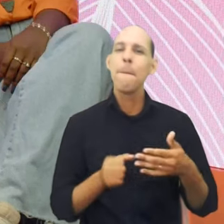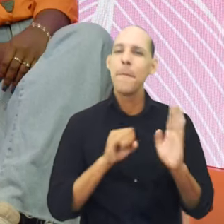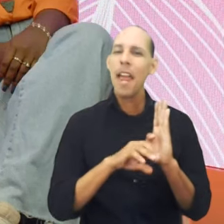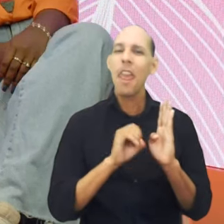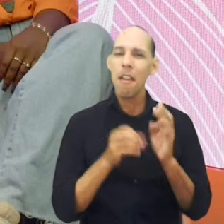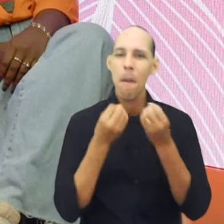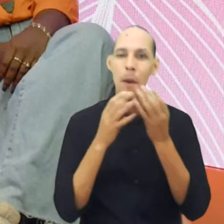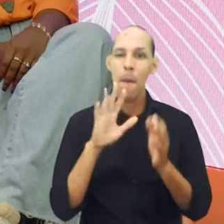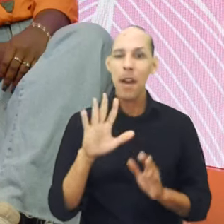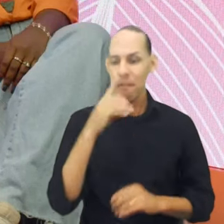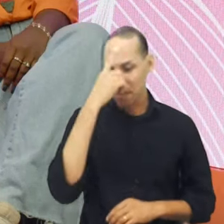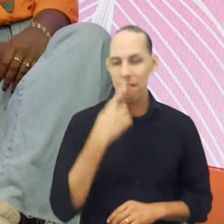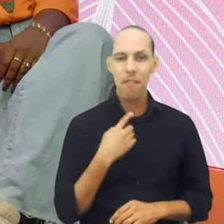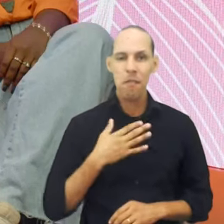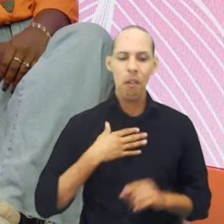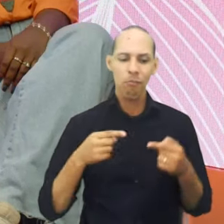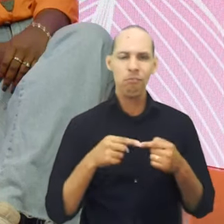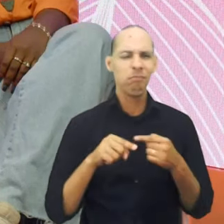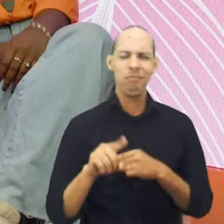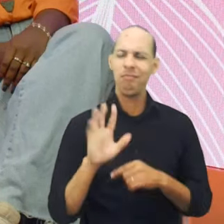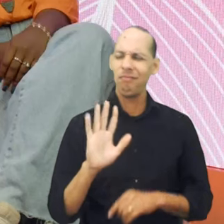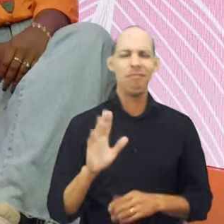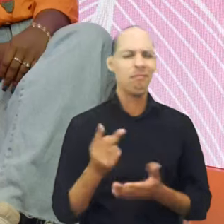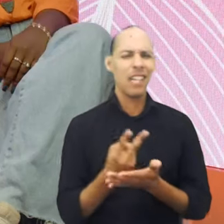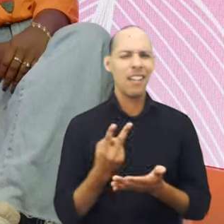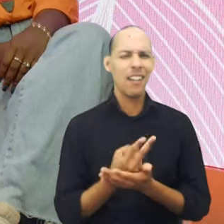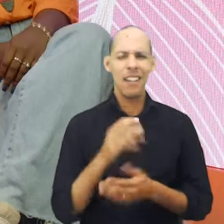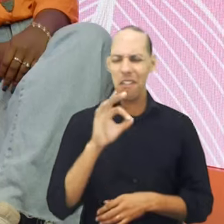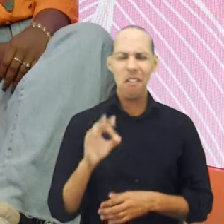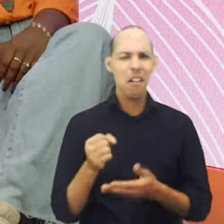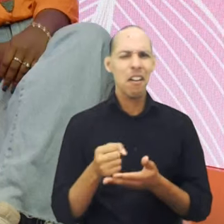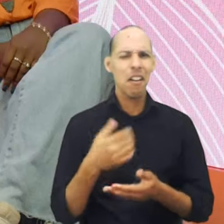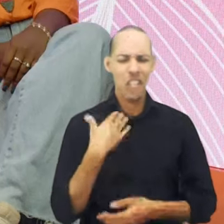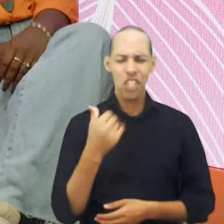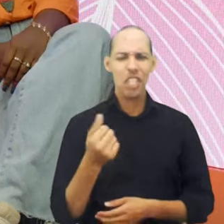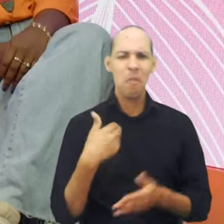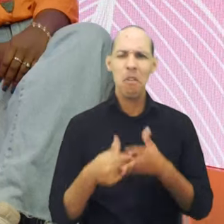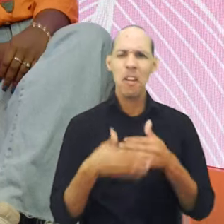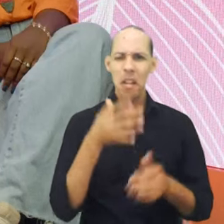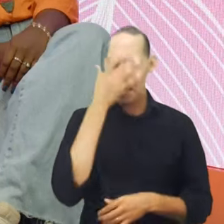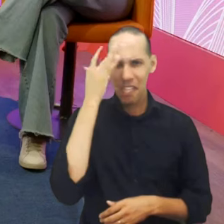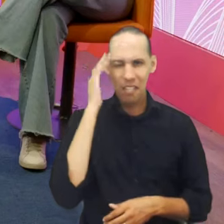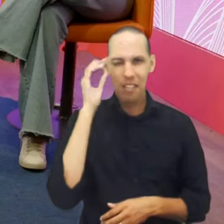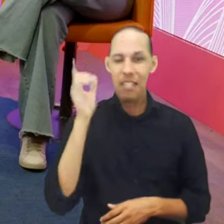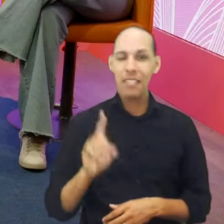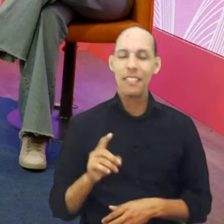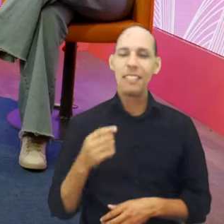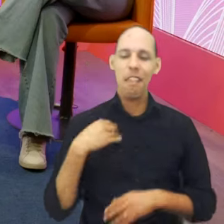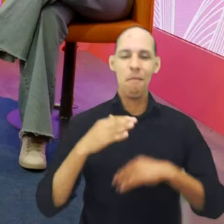que não combinavam com o meu perfil, né? Eu falava, peraí, tem alguma coisa errada. Por causa de cota, a empresa quer contratar qualquer pessoa com deficiência. Eu não tenho